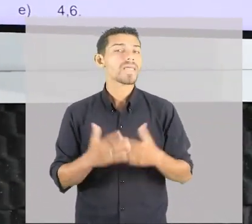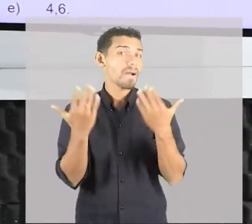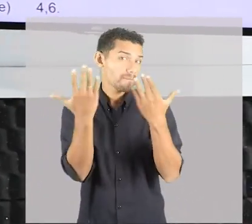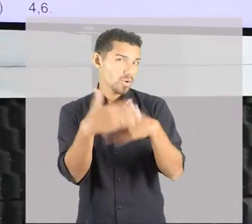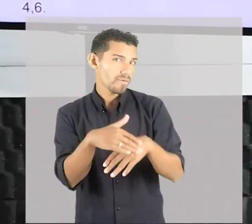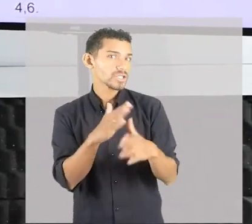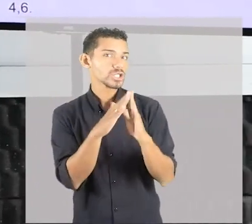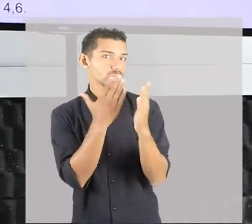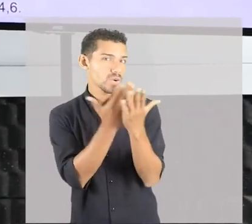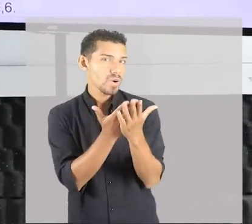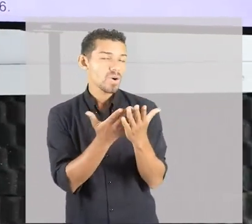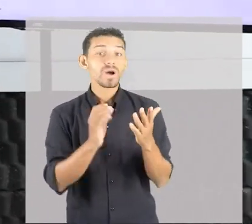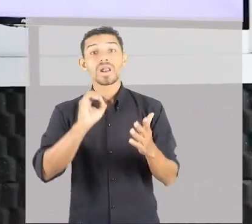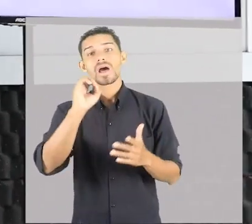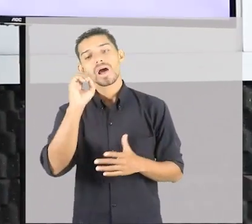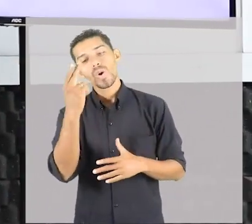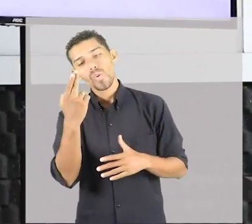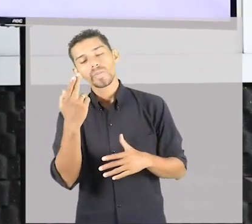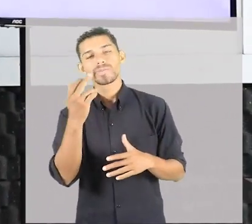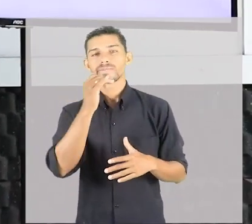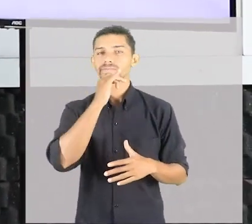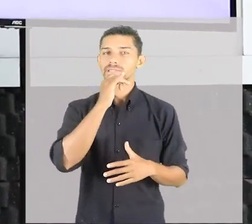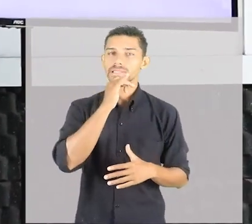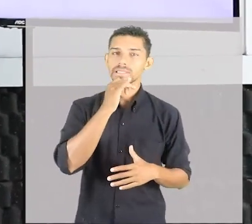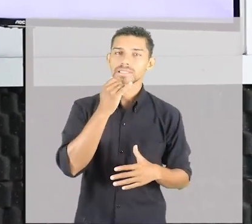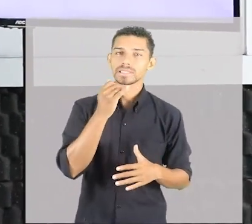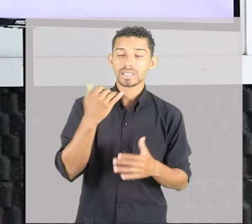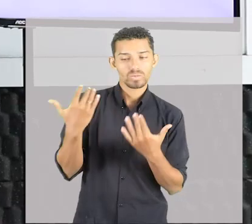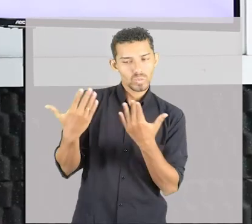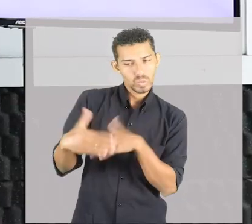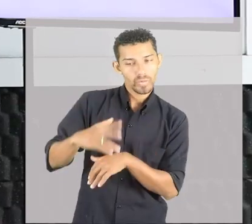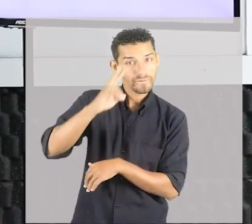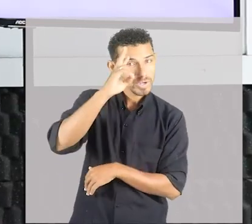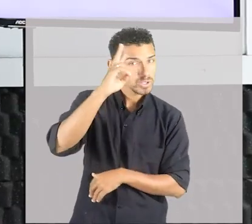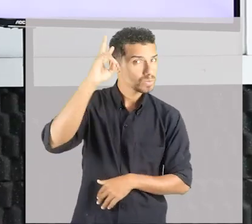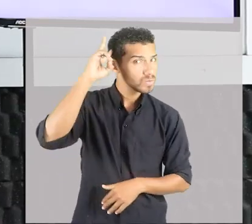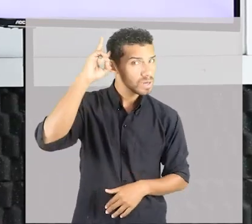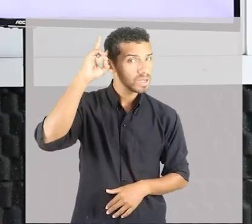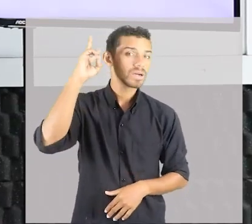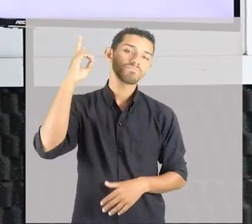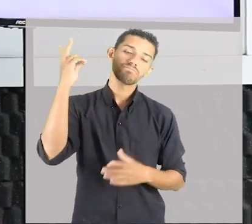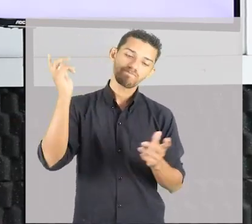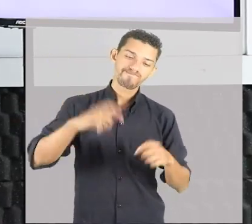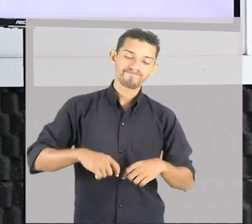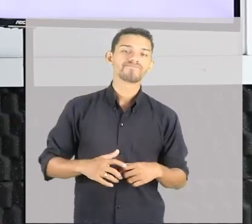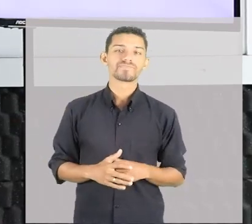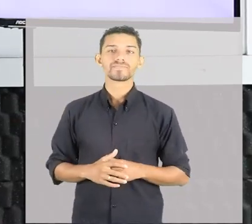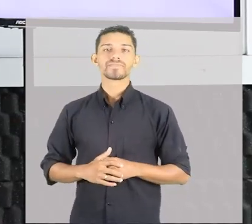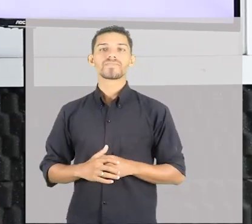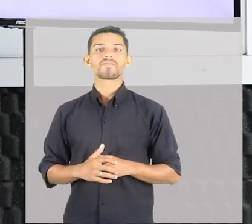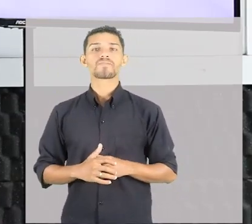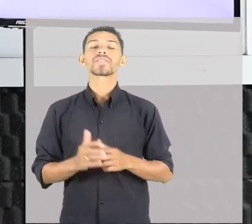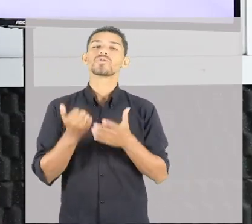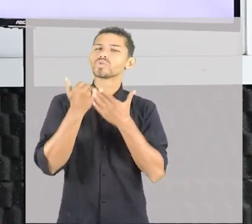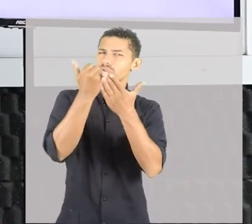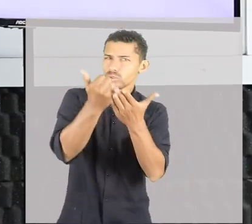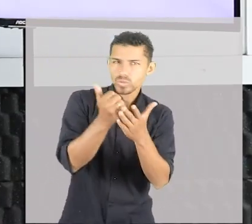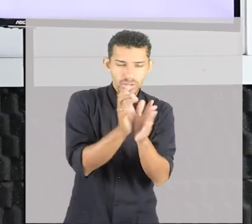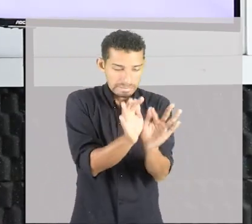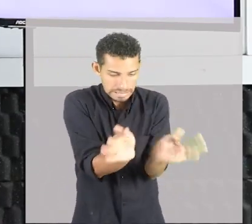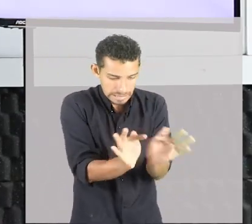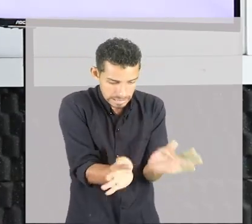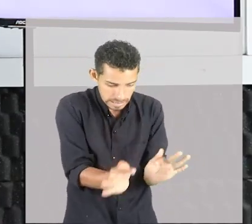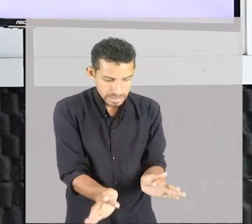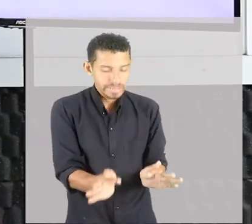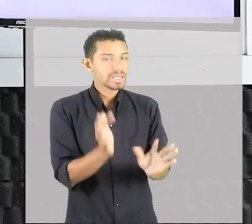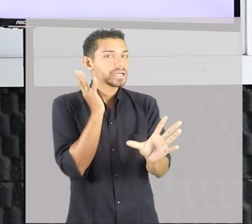do Colégio ou mais na frente na sua prova de vestibular entendeu então te ajuda a simplificar Primeiro as